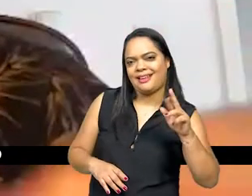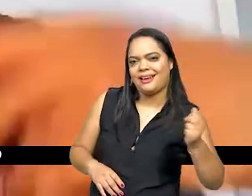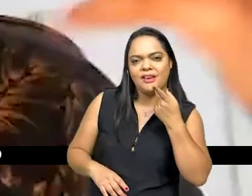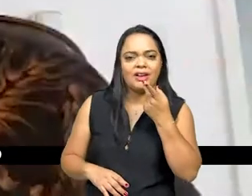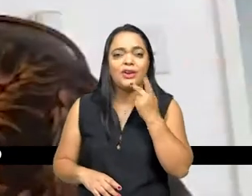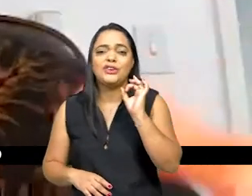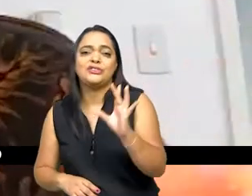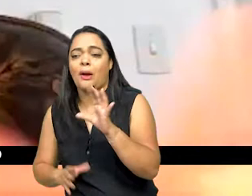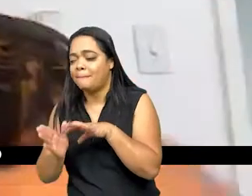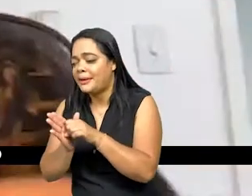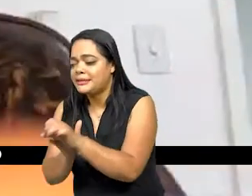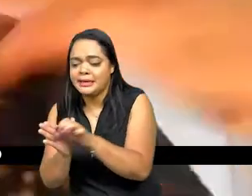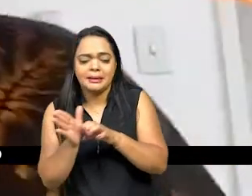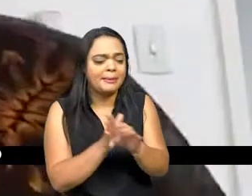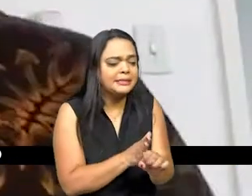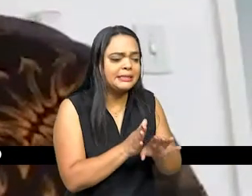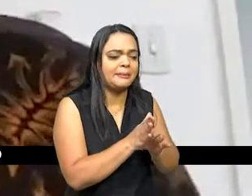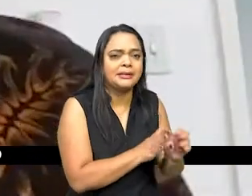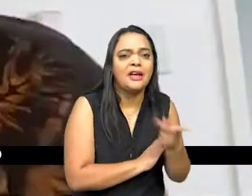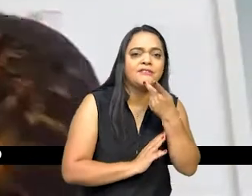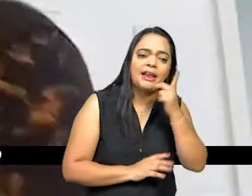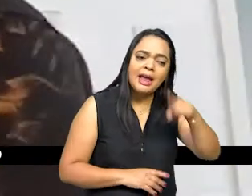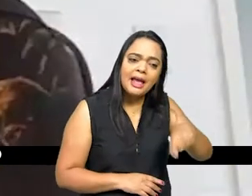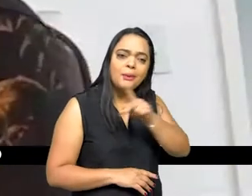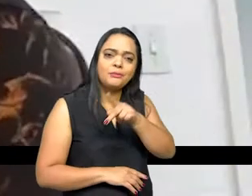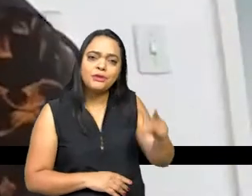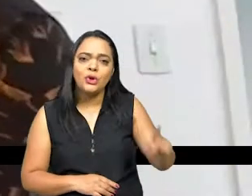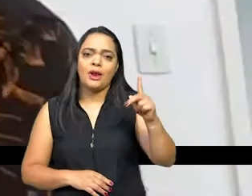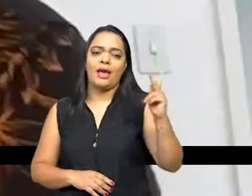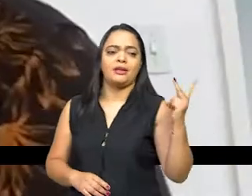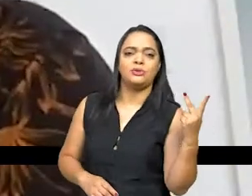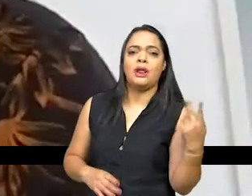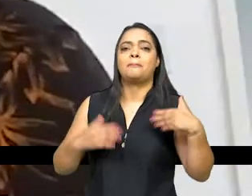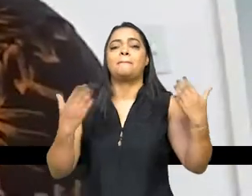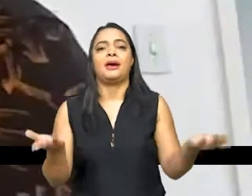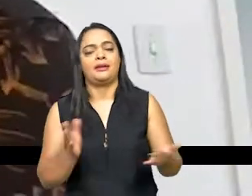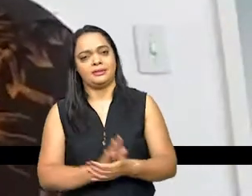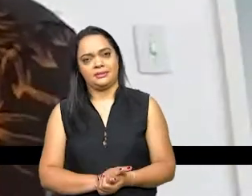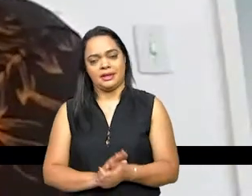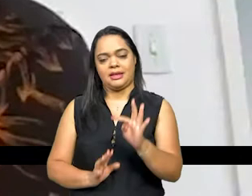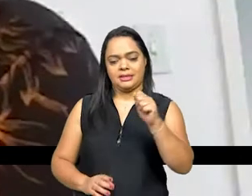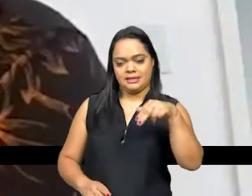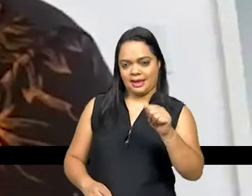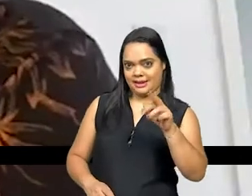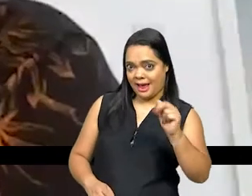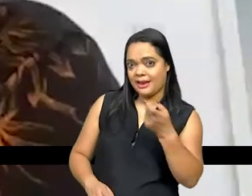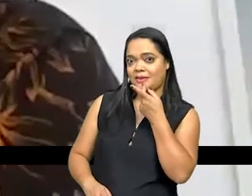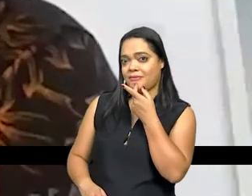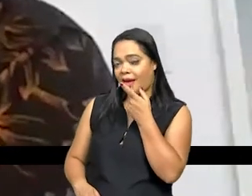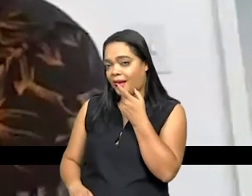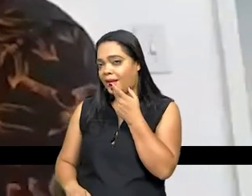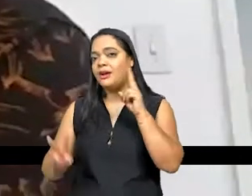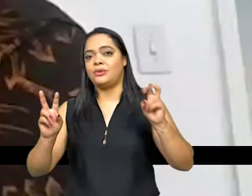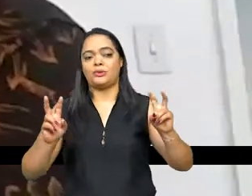profissão historiográfica, chama de historiador ou chama de professor, e a Tanara está mostrando o seguinte, olha, O puxão de orelha que ela dá